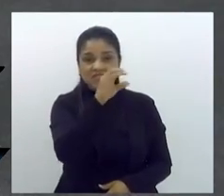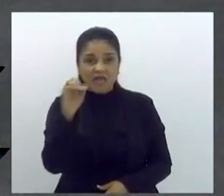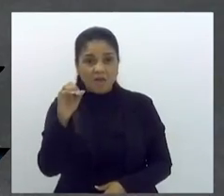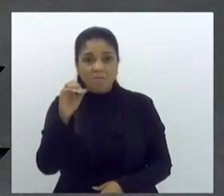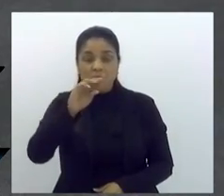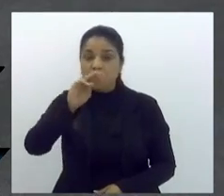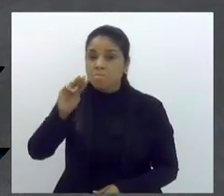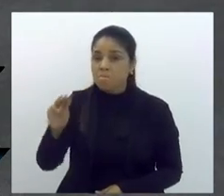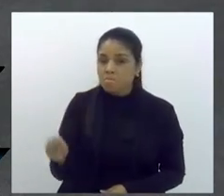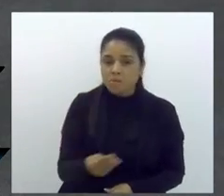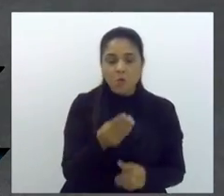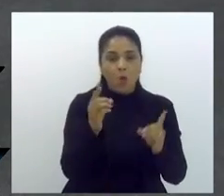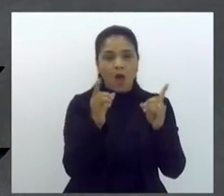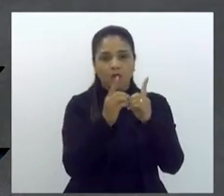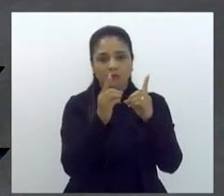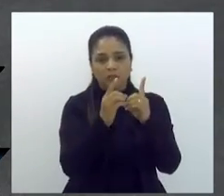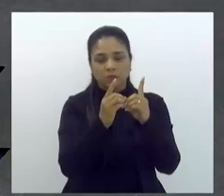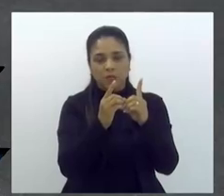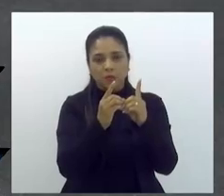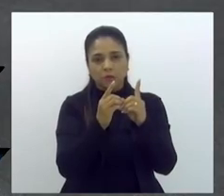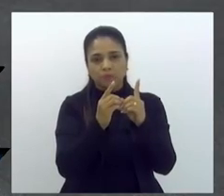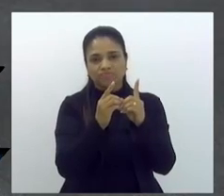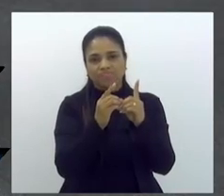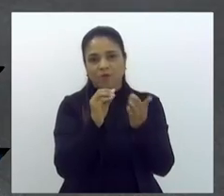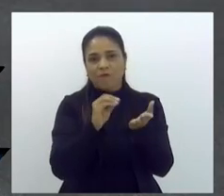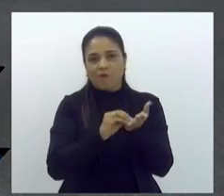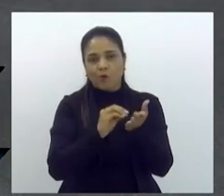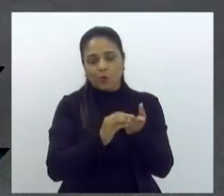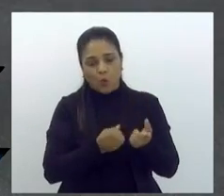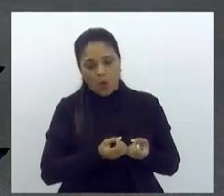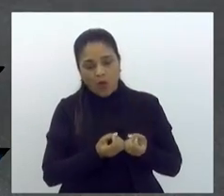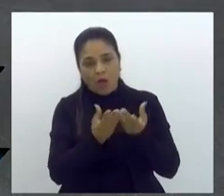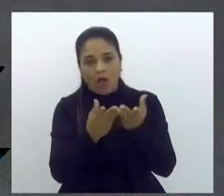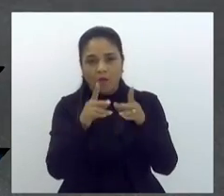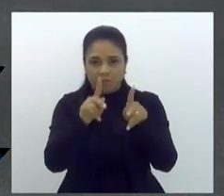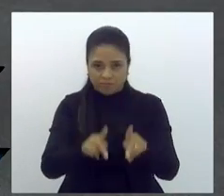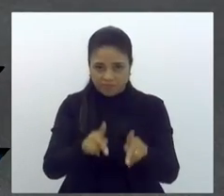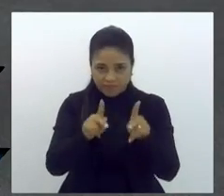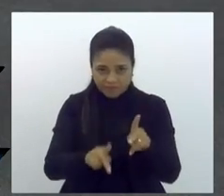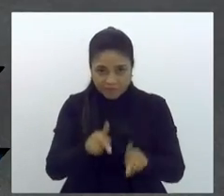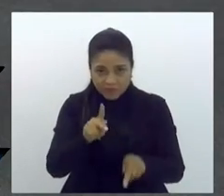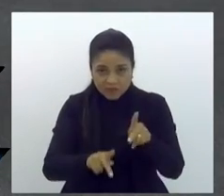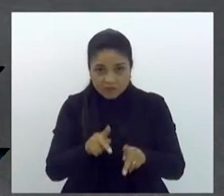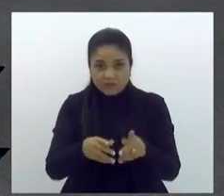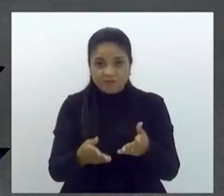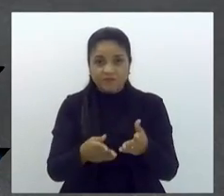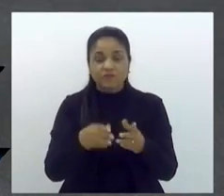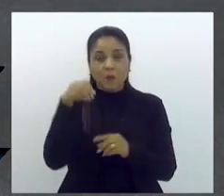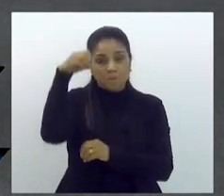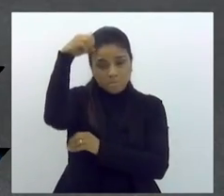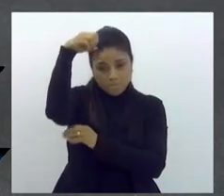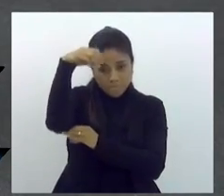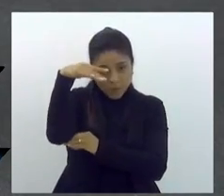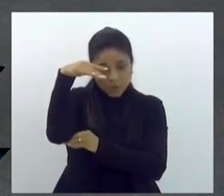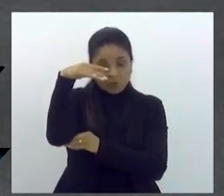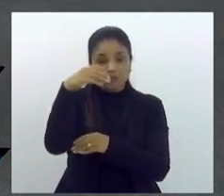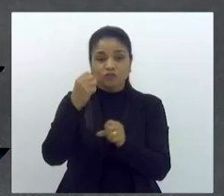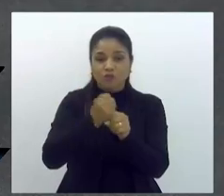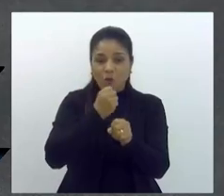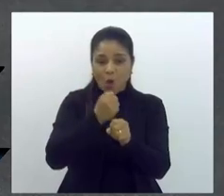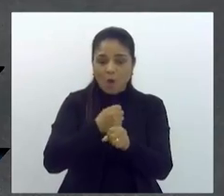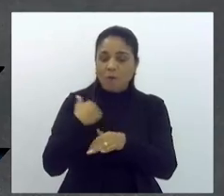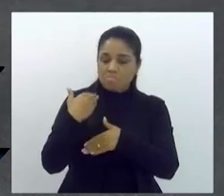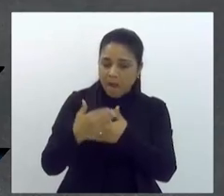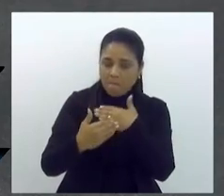de ser ofertados a população por conta da Hélio em relação aos postes as obras de infraestruturas elas vêm avançando